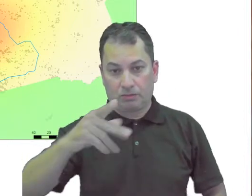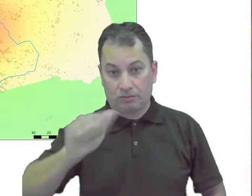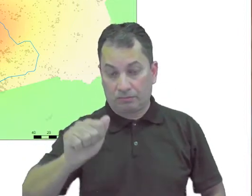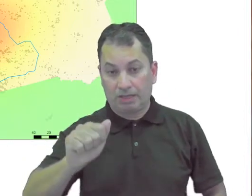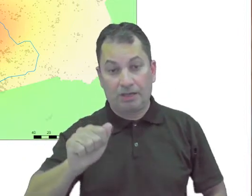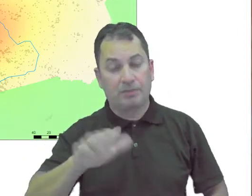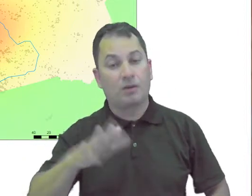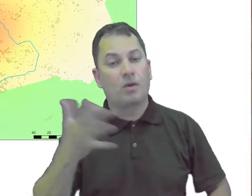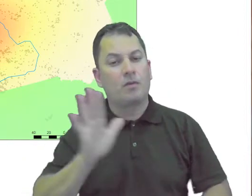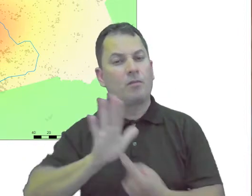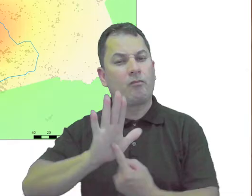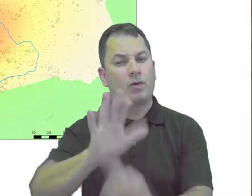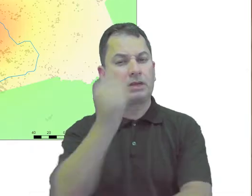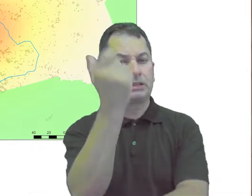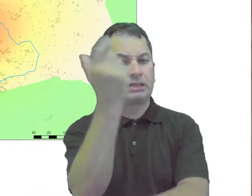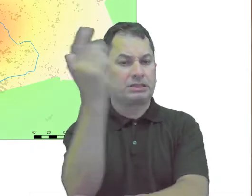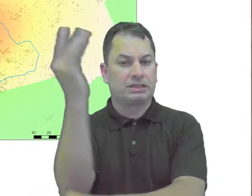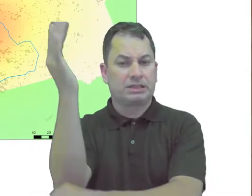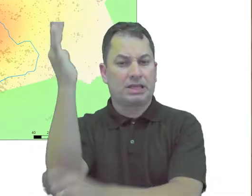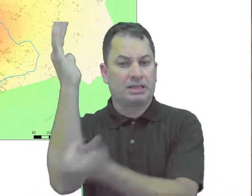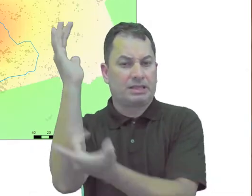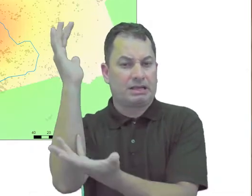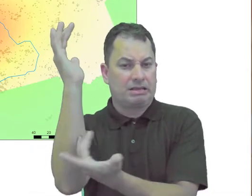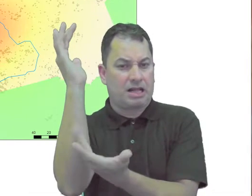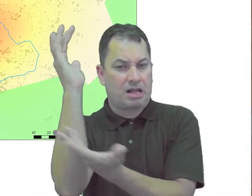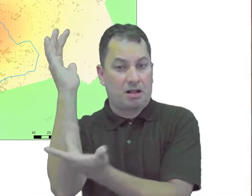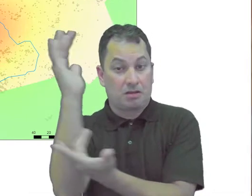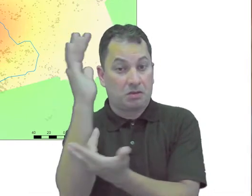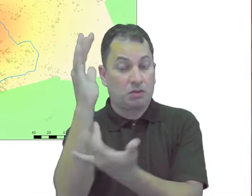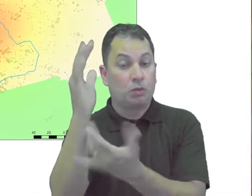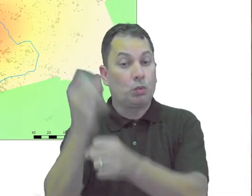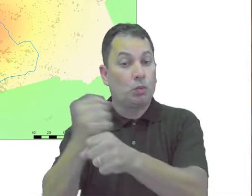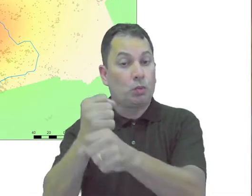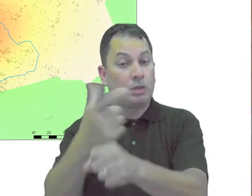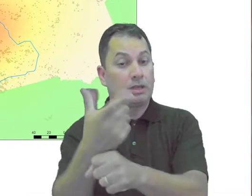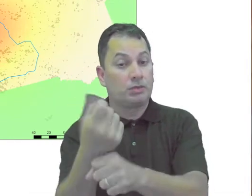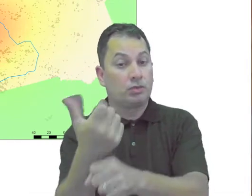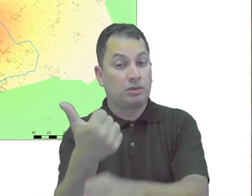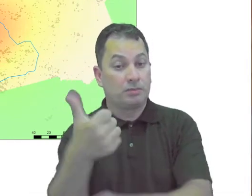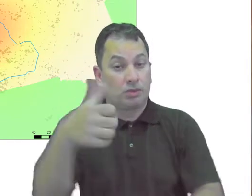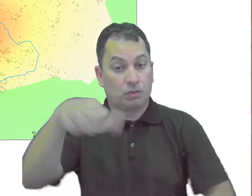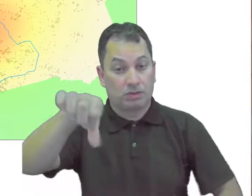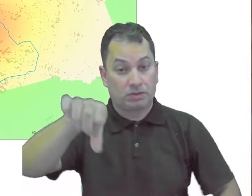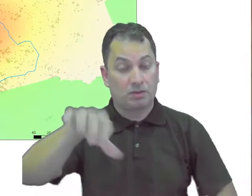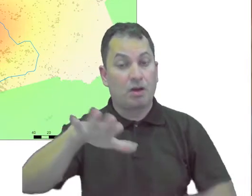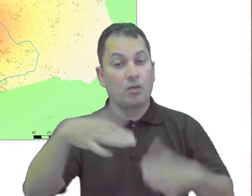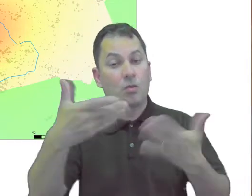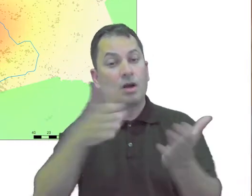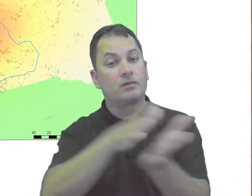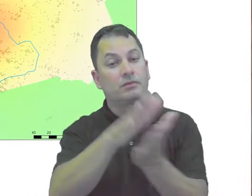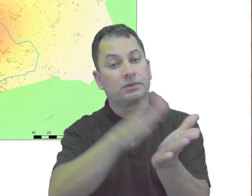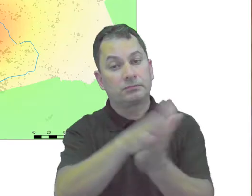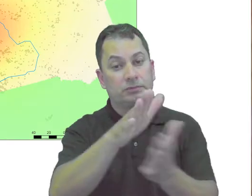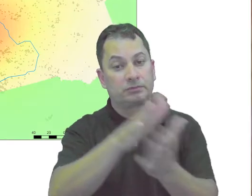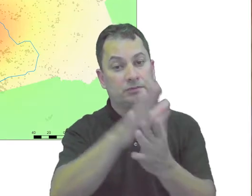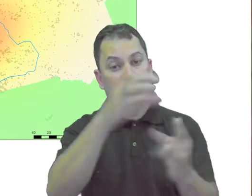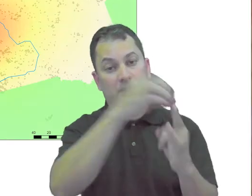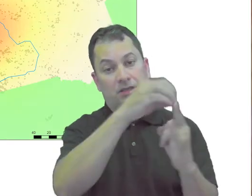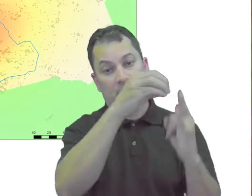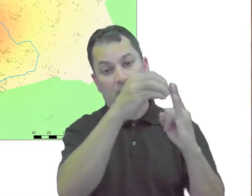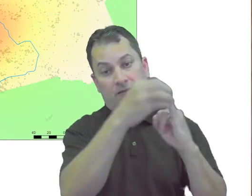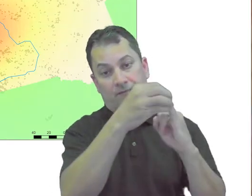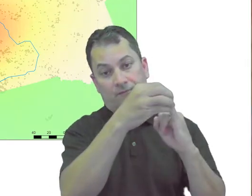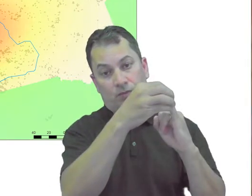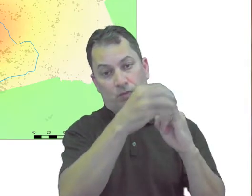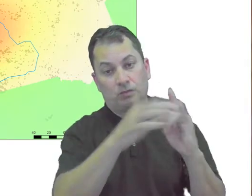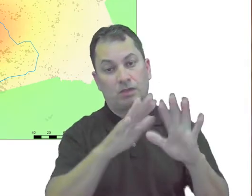queimadas do ano de 2019, publicado pelo Observatório de Clima e Saúde da Fiocruz. E aí, quando a gente dá um zoom, a